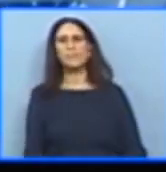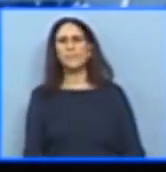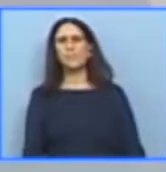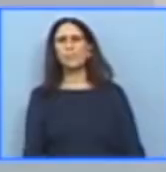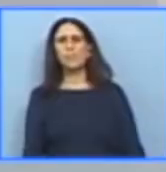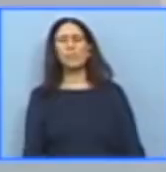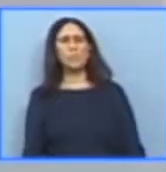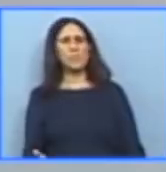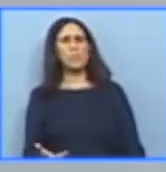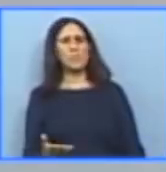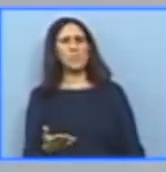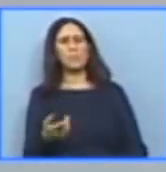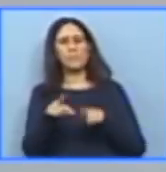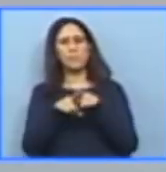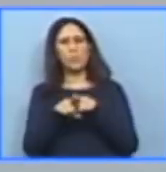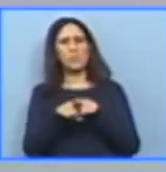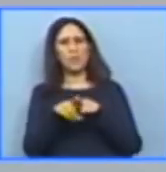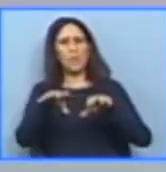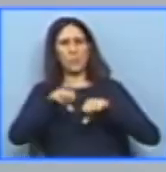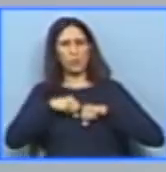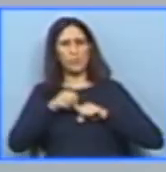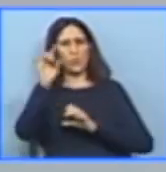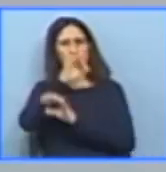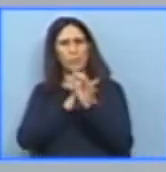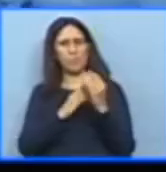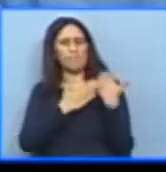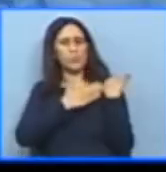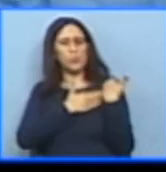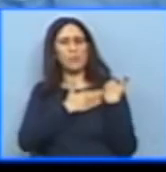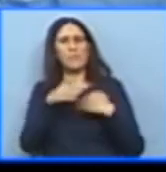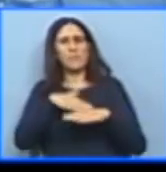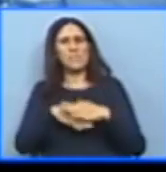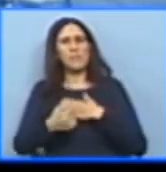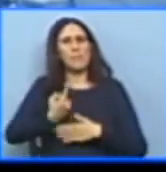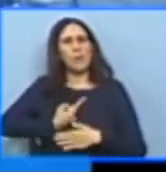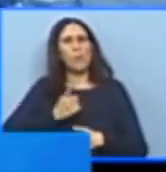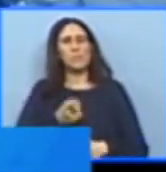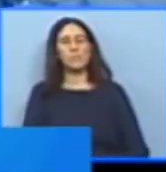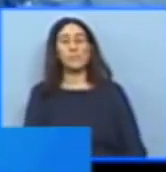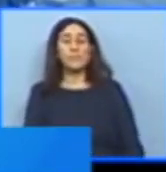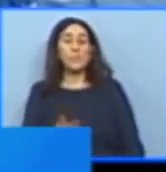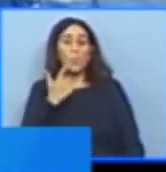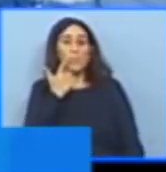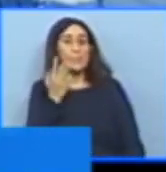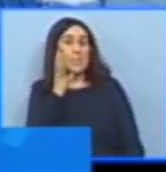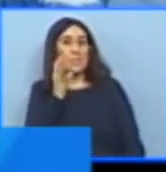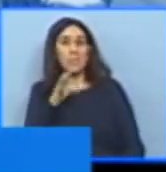fazer quem é responsável por políticas da presidente no continente europeu deve tentar o acolher asseguraria